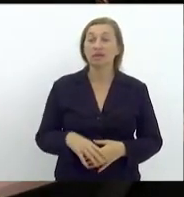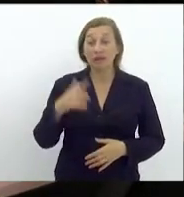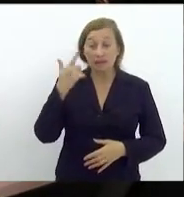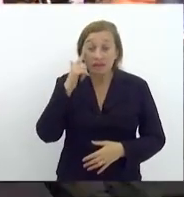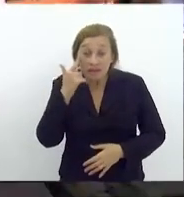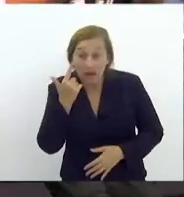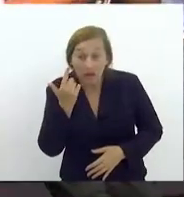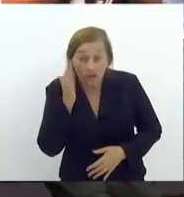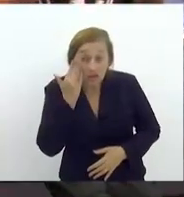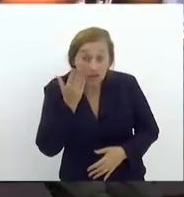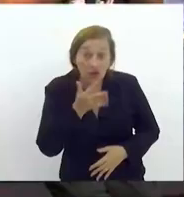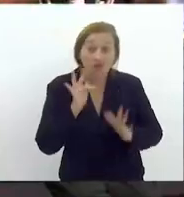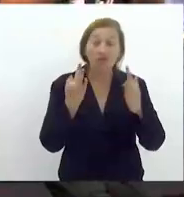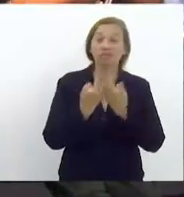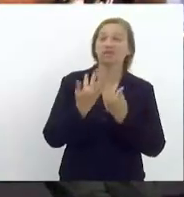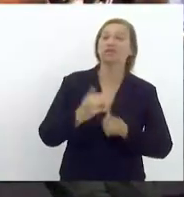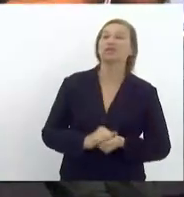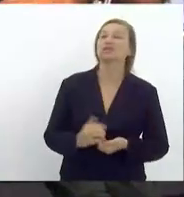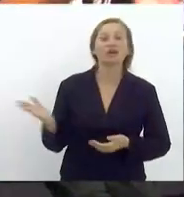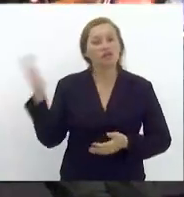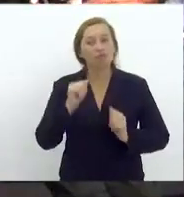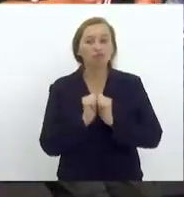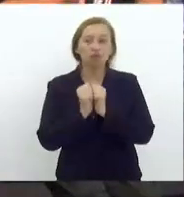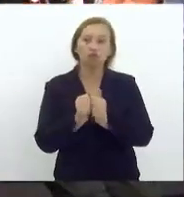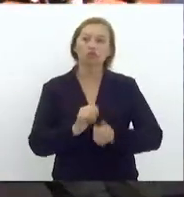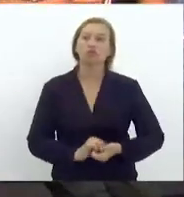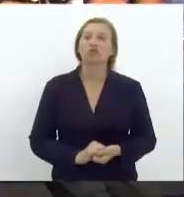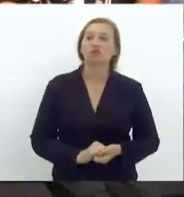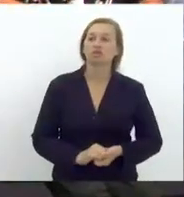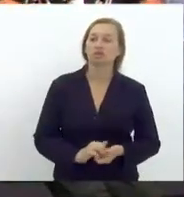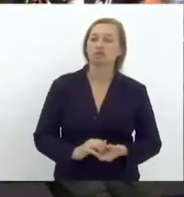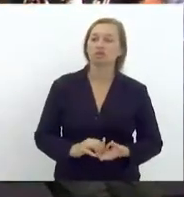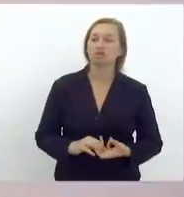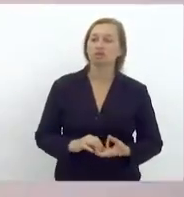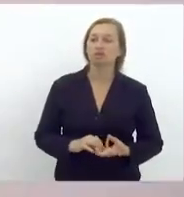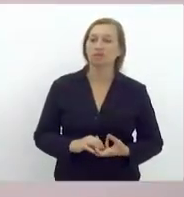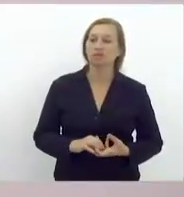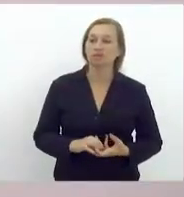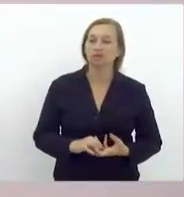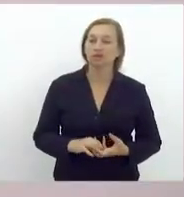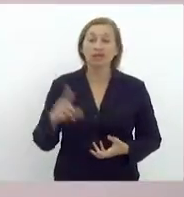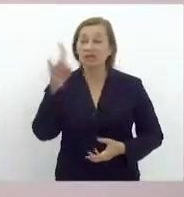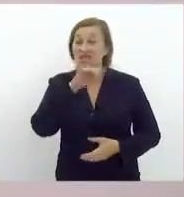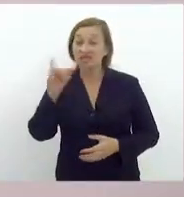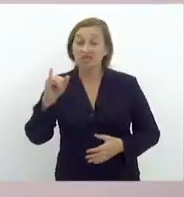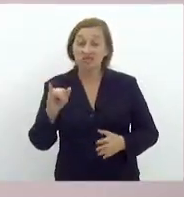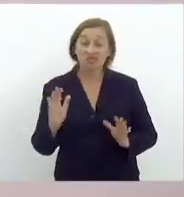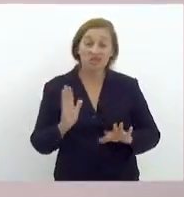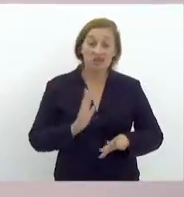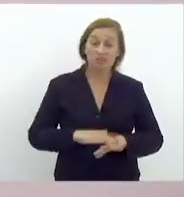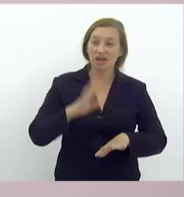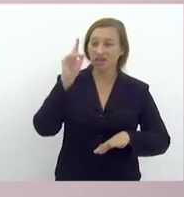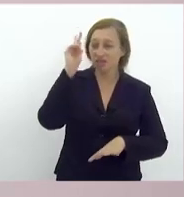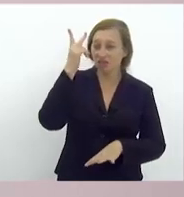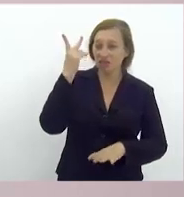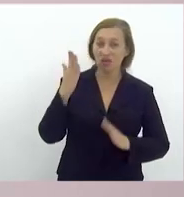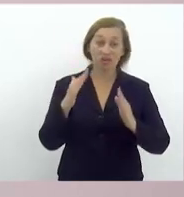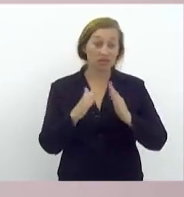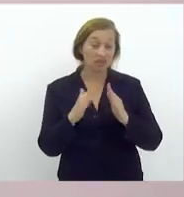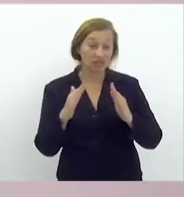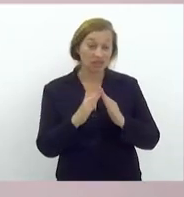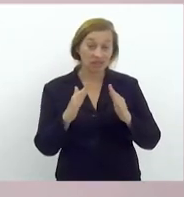família Vamos junto então fazer decidir o dia mais histórico dentro dessa casa